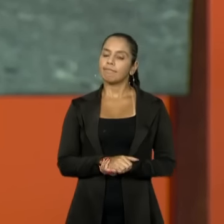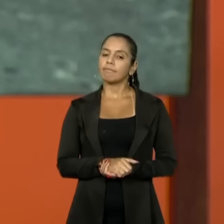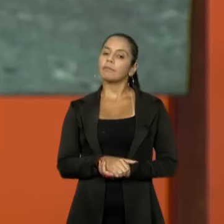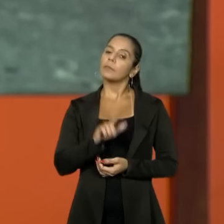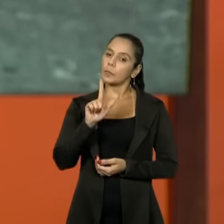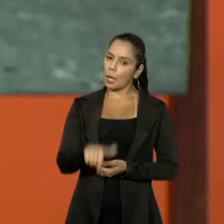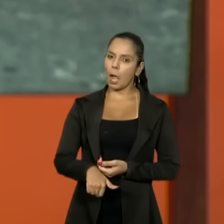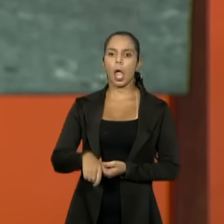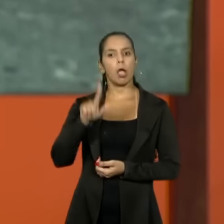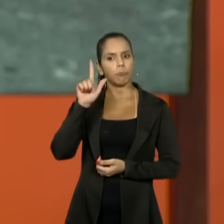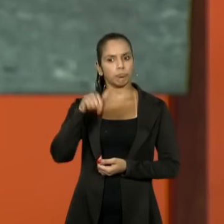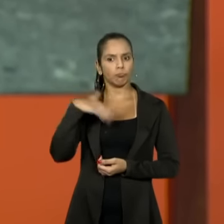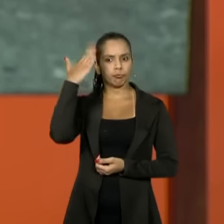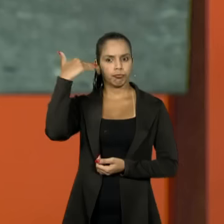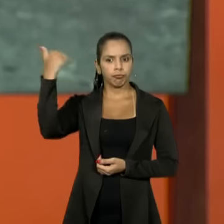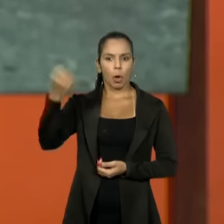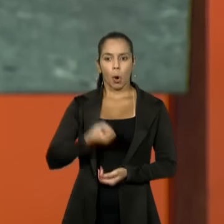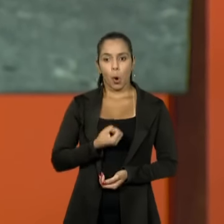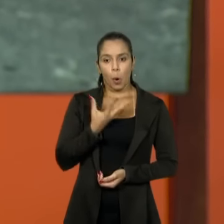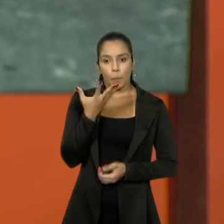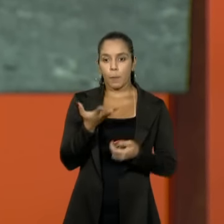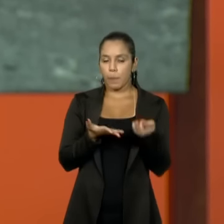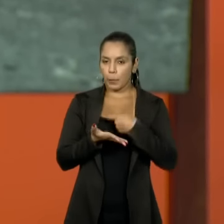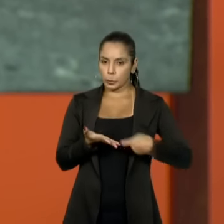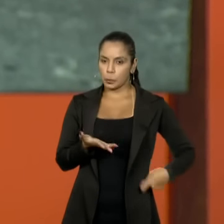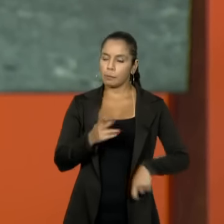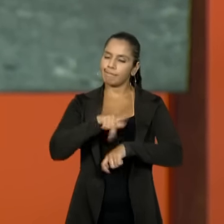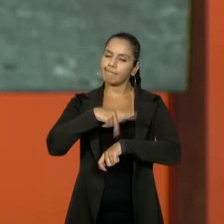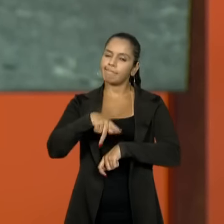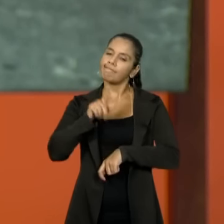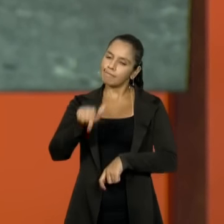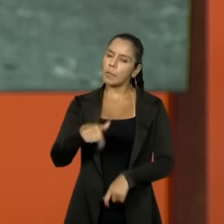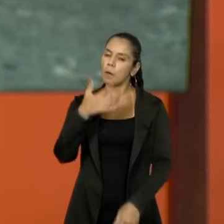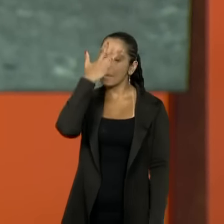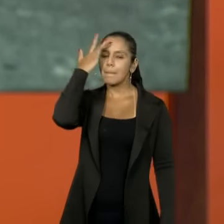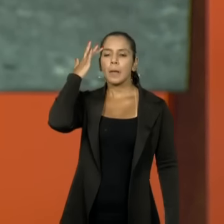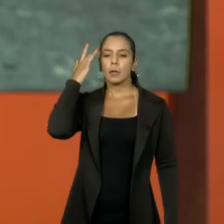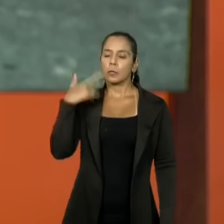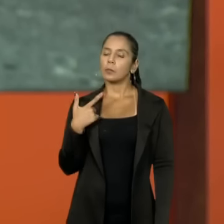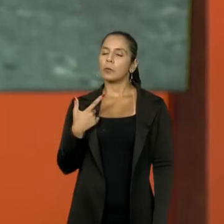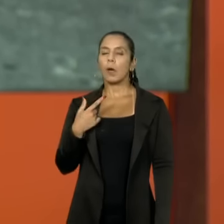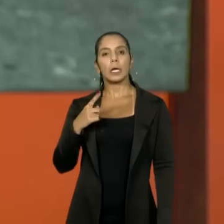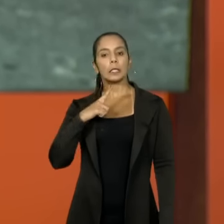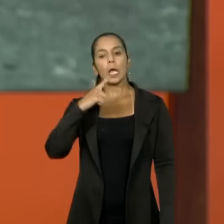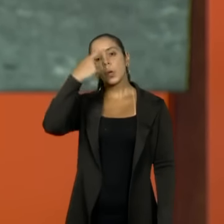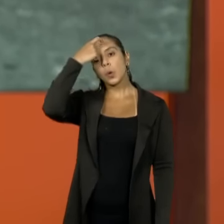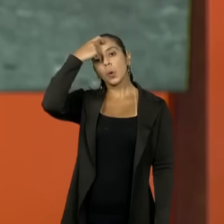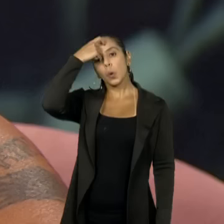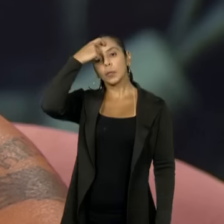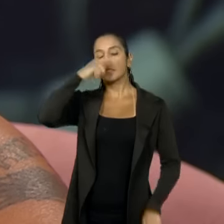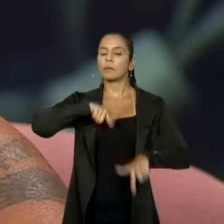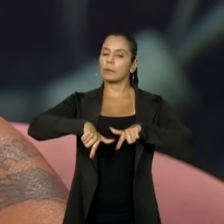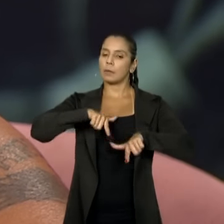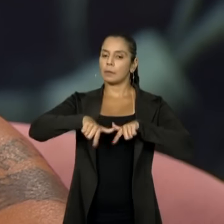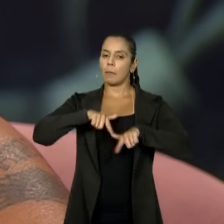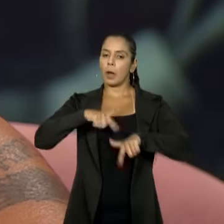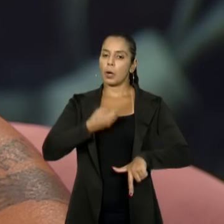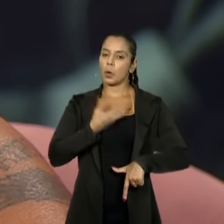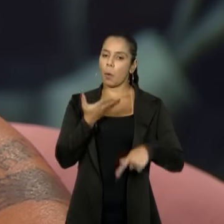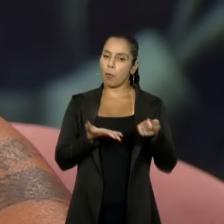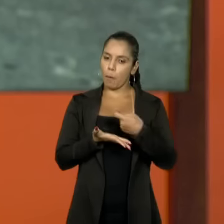um dos maiores compositores desse país, mas um personagem, assim, muito ciente do seu ofício como compositor.